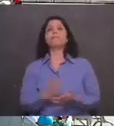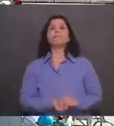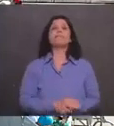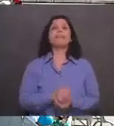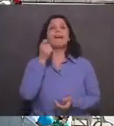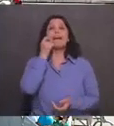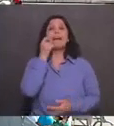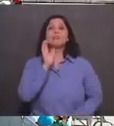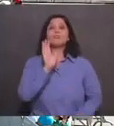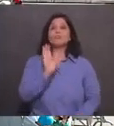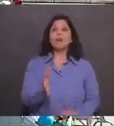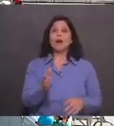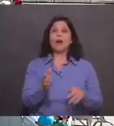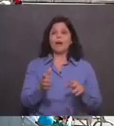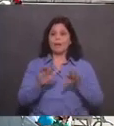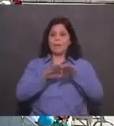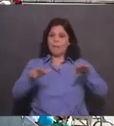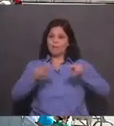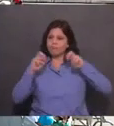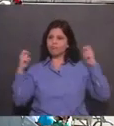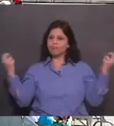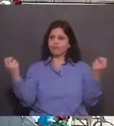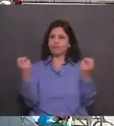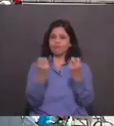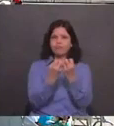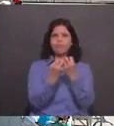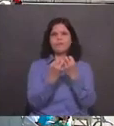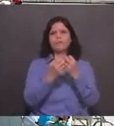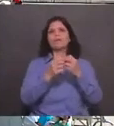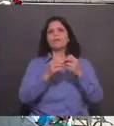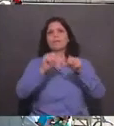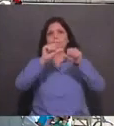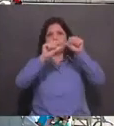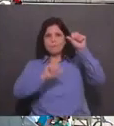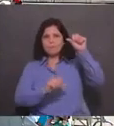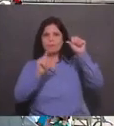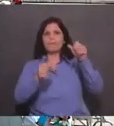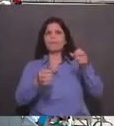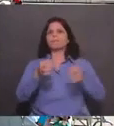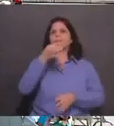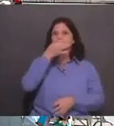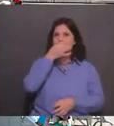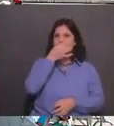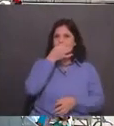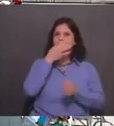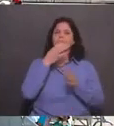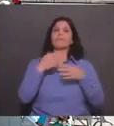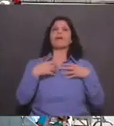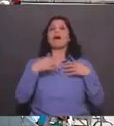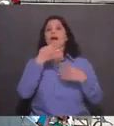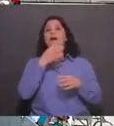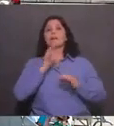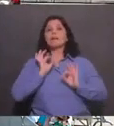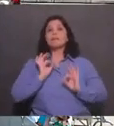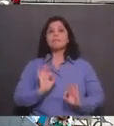que já estão reunidos à volta da mesa da palavra e da Eucaristia não se sentem tranquilos enquanto não